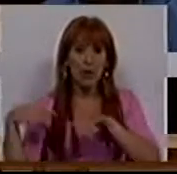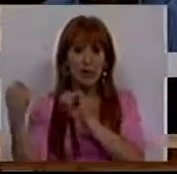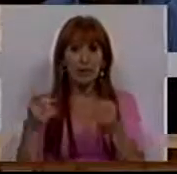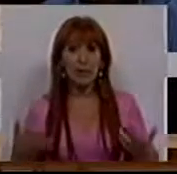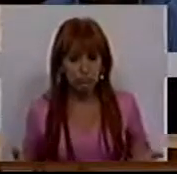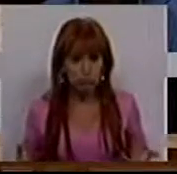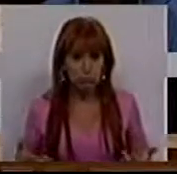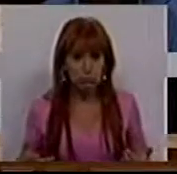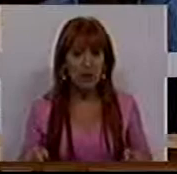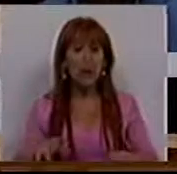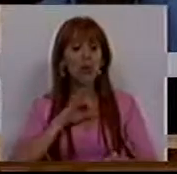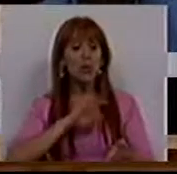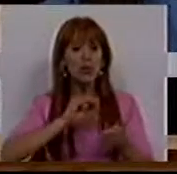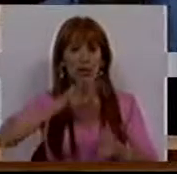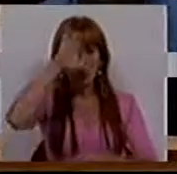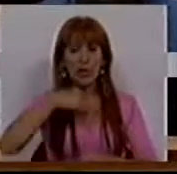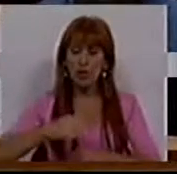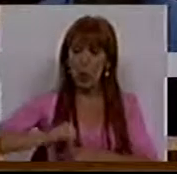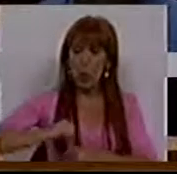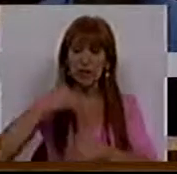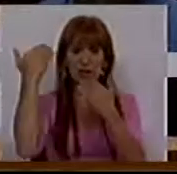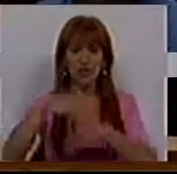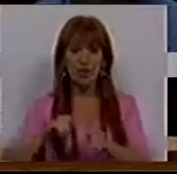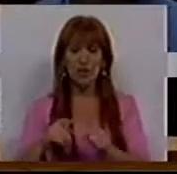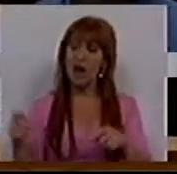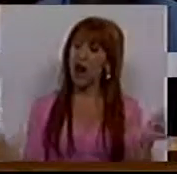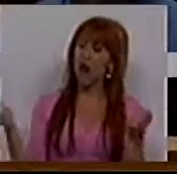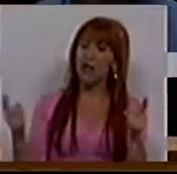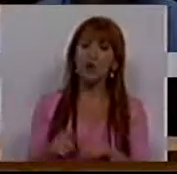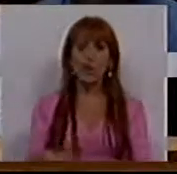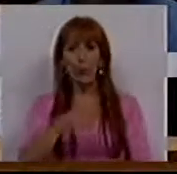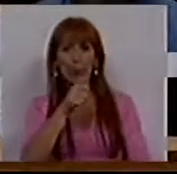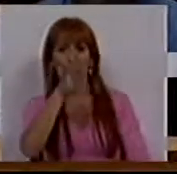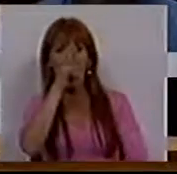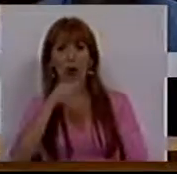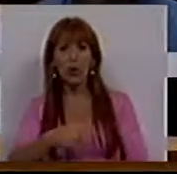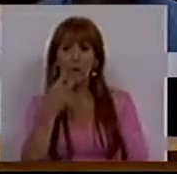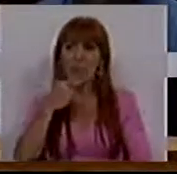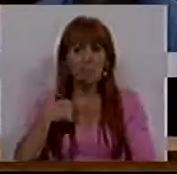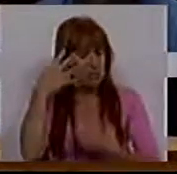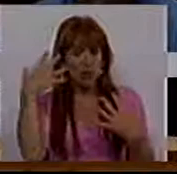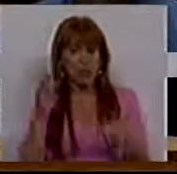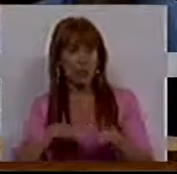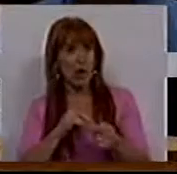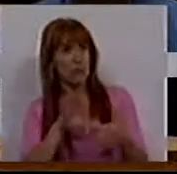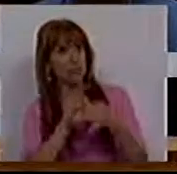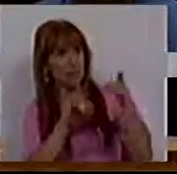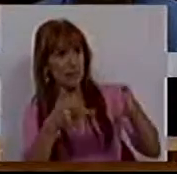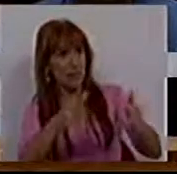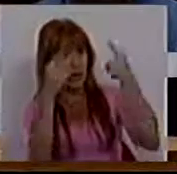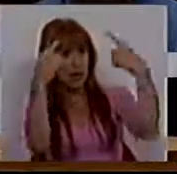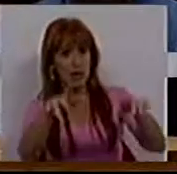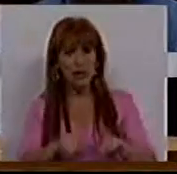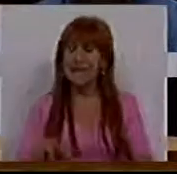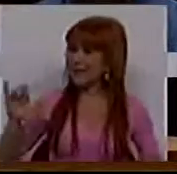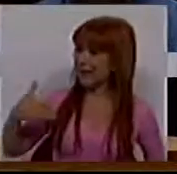debate, que o Sr. Secretário de Estado seja contra as limitações à publicidade de álcool e tabaco não me surpreende, dadas as suas credenciais liberais.